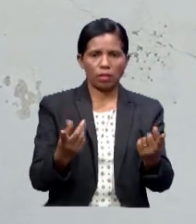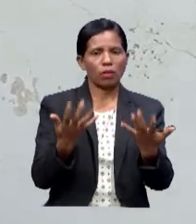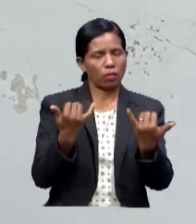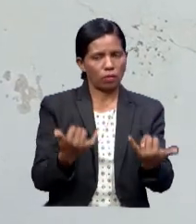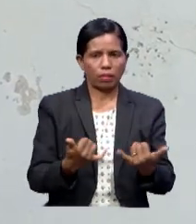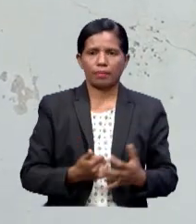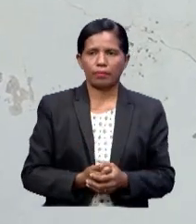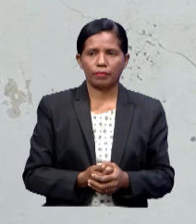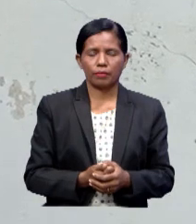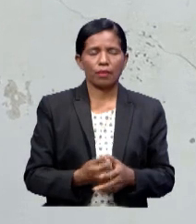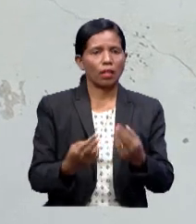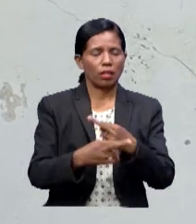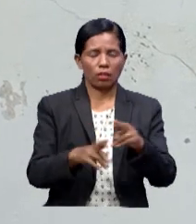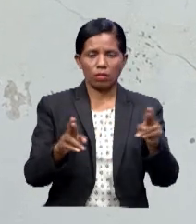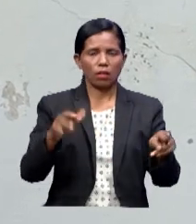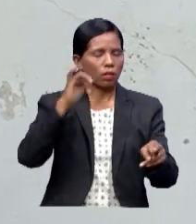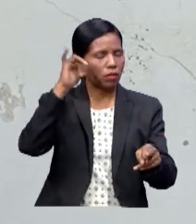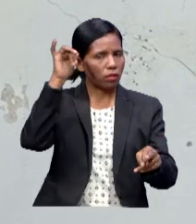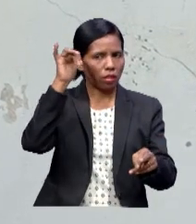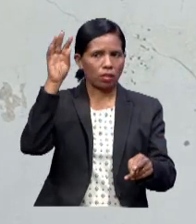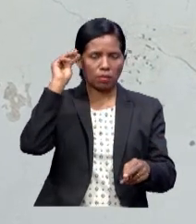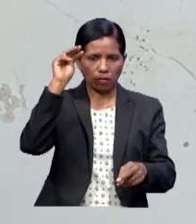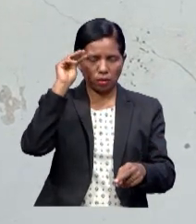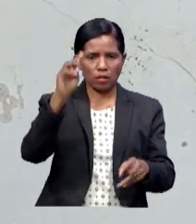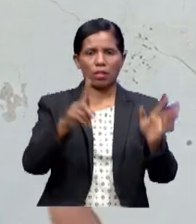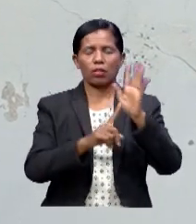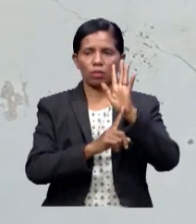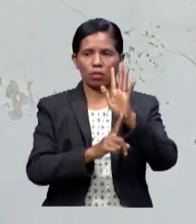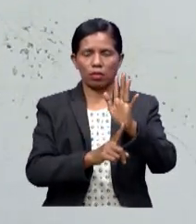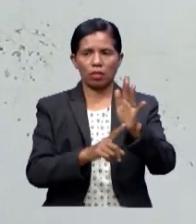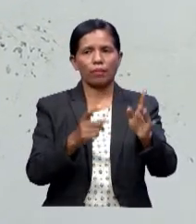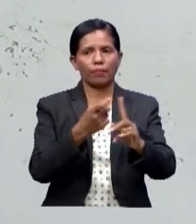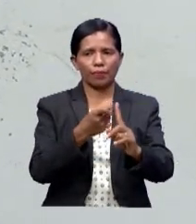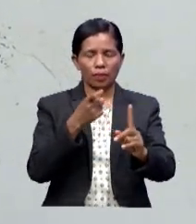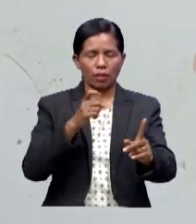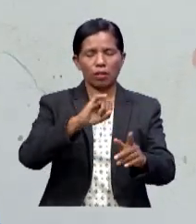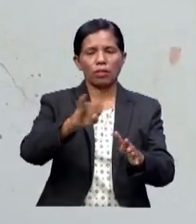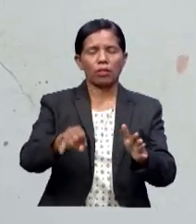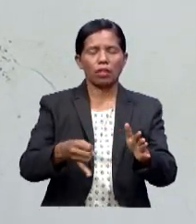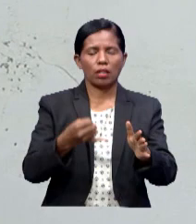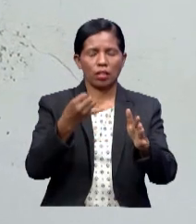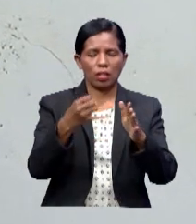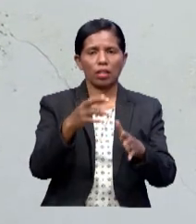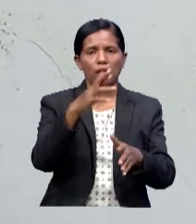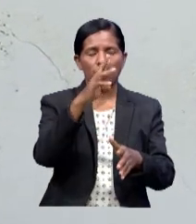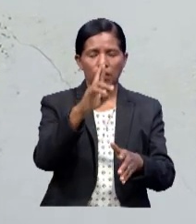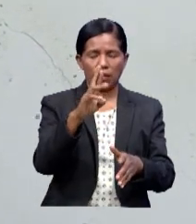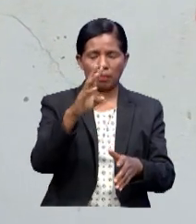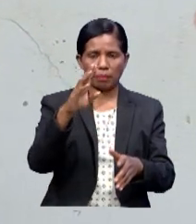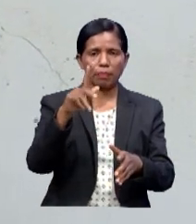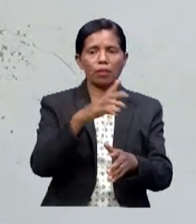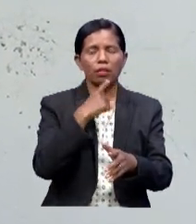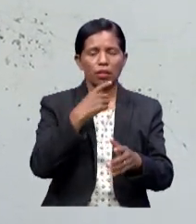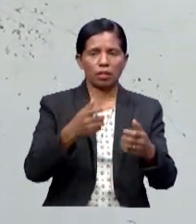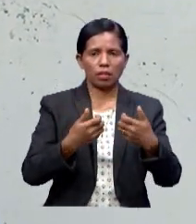o resultado nebe que o seu ministério fosai e o se jornada republicana pública mosu bat